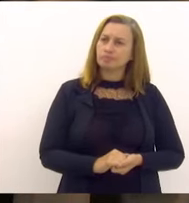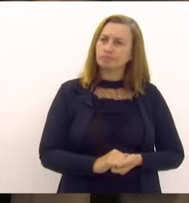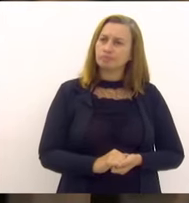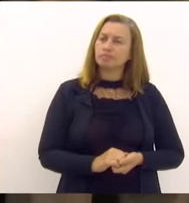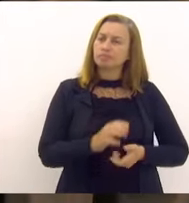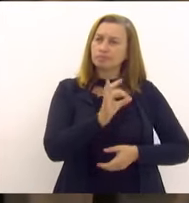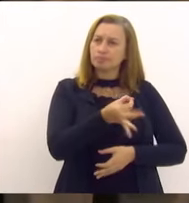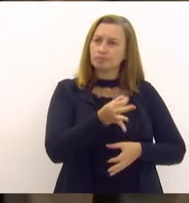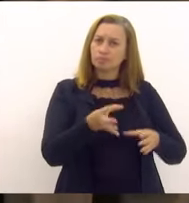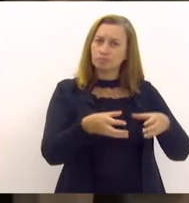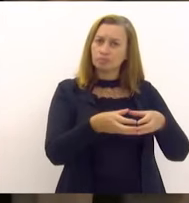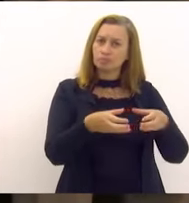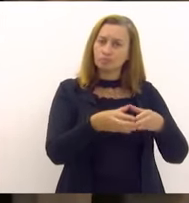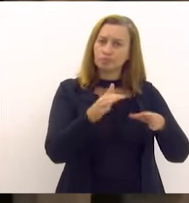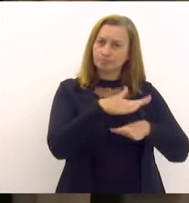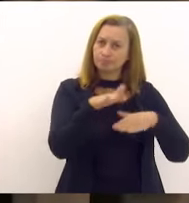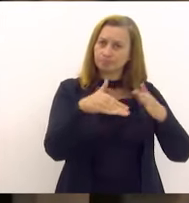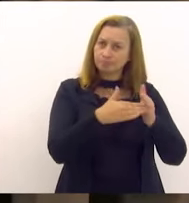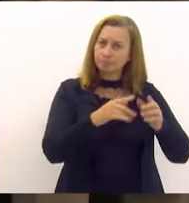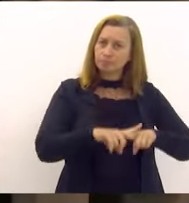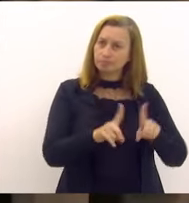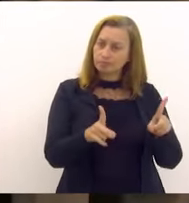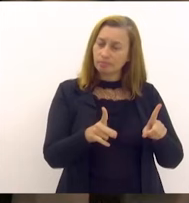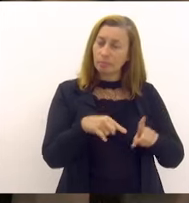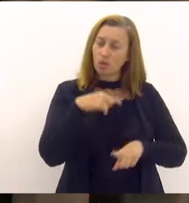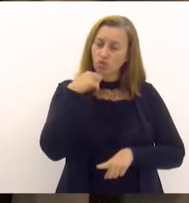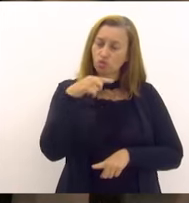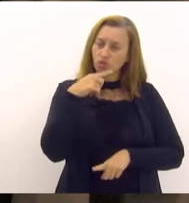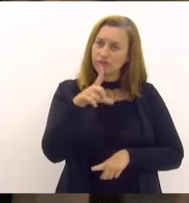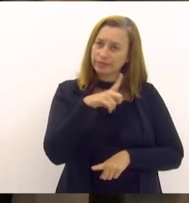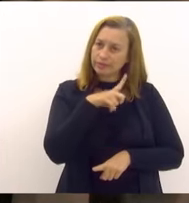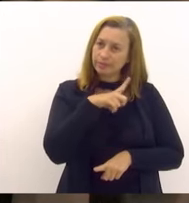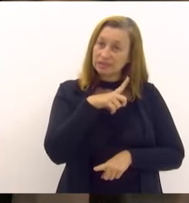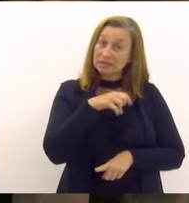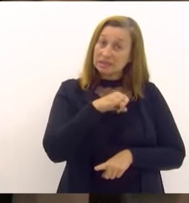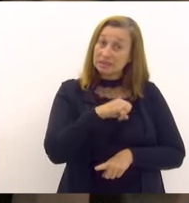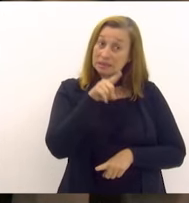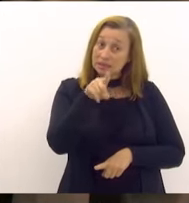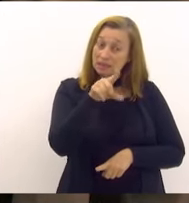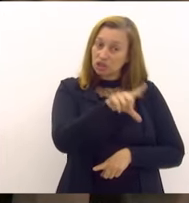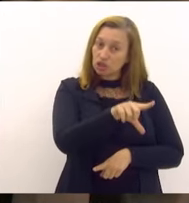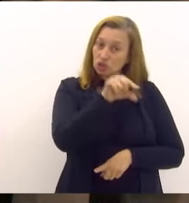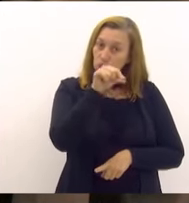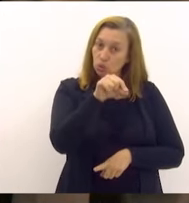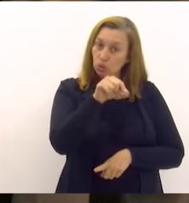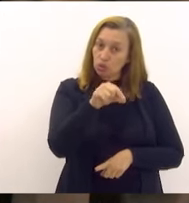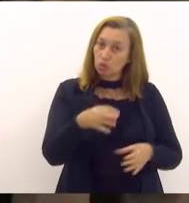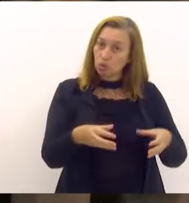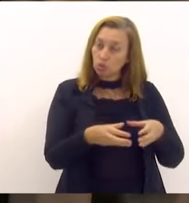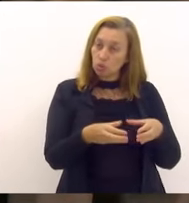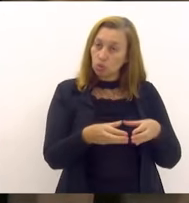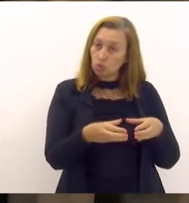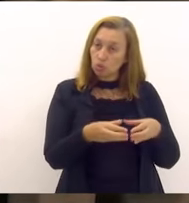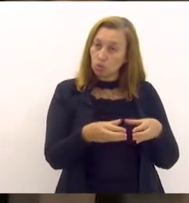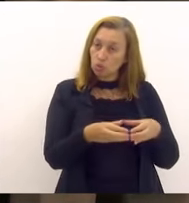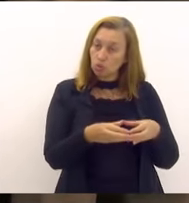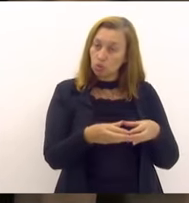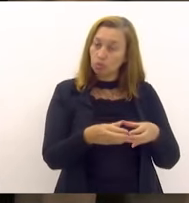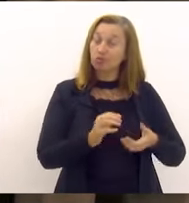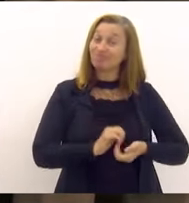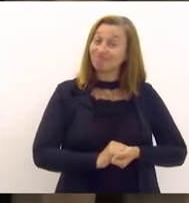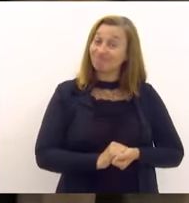totalidade. Mas fico na dúvida se ele nomeia porque esta função não seria